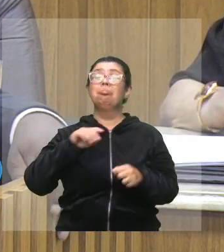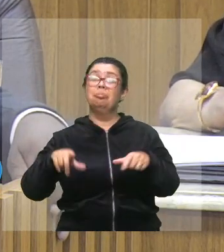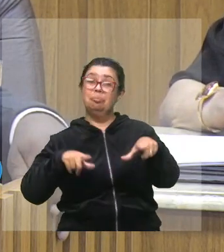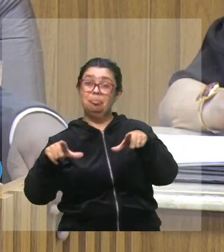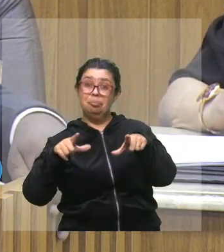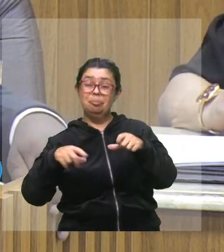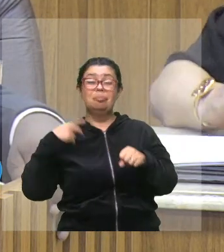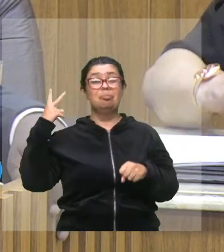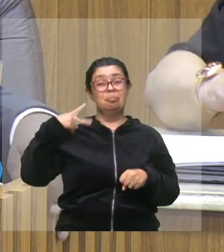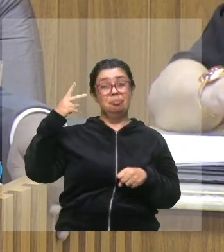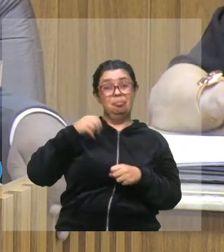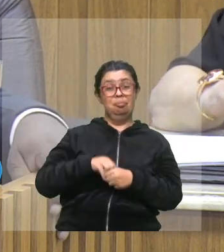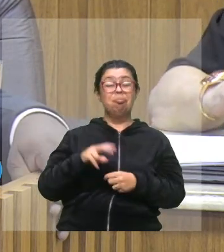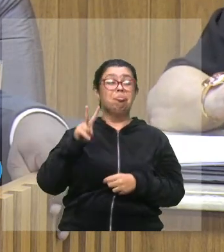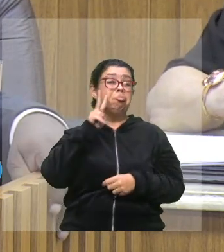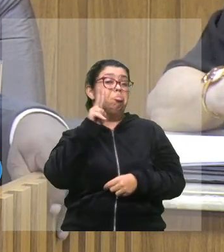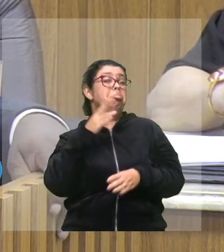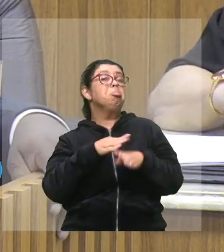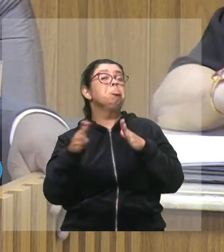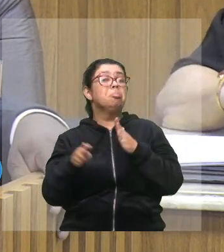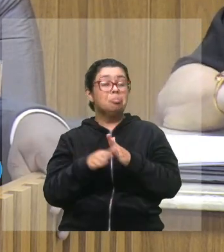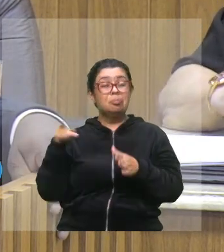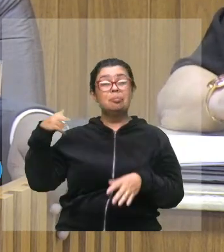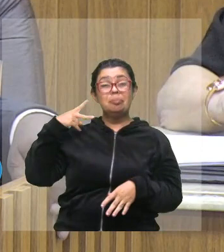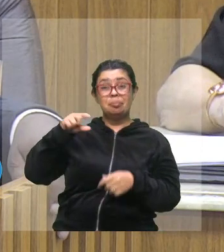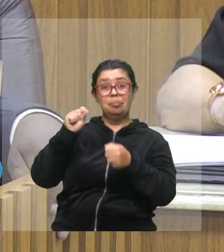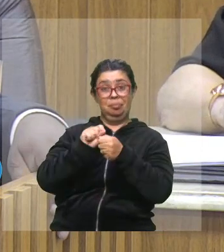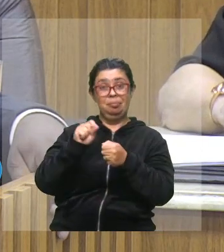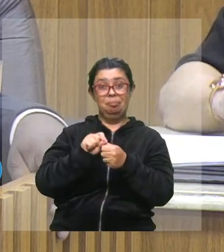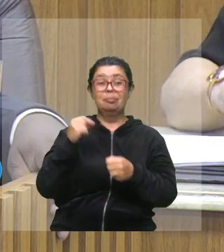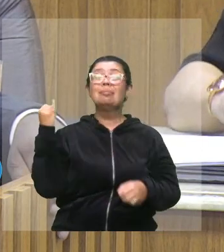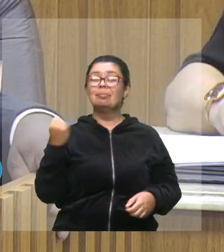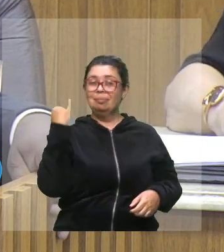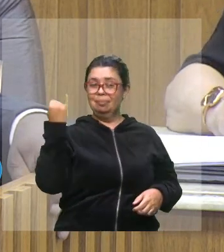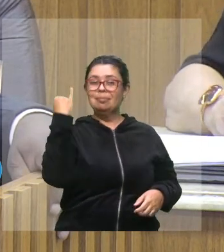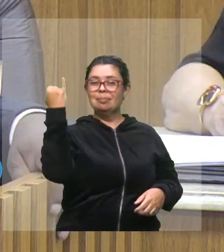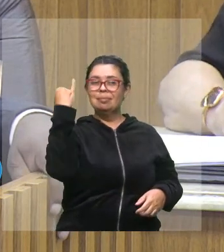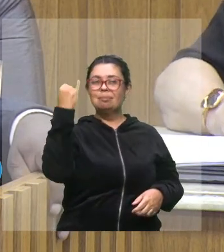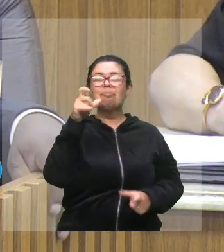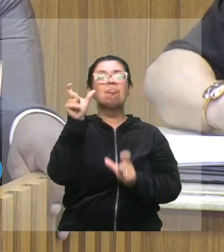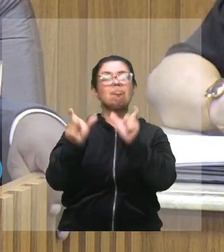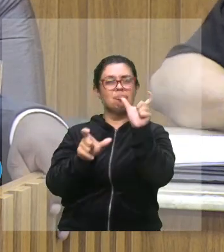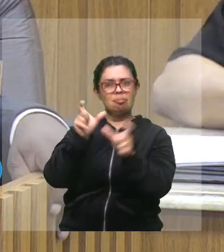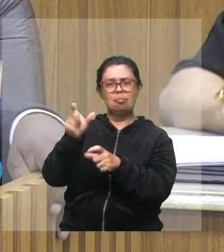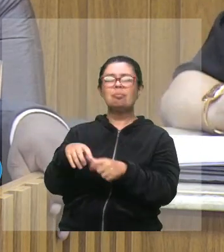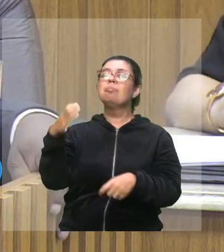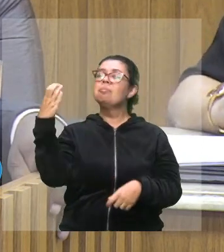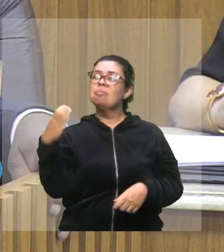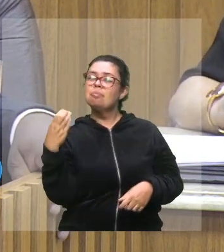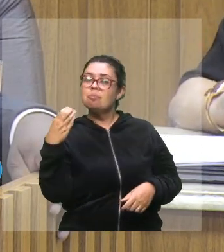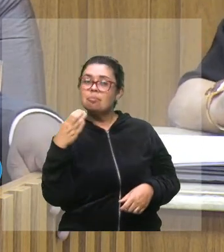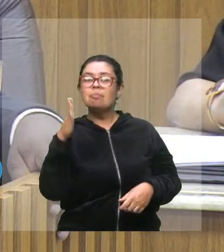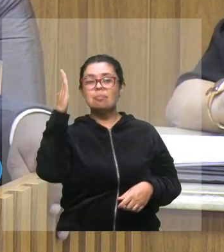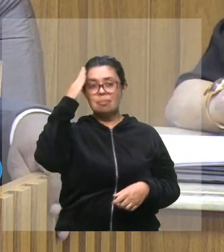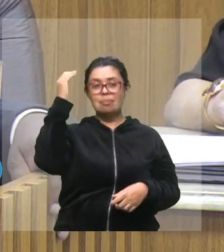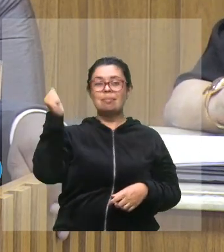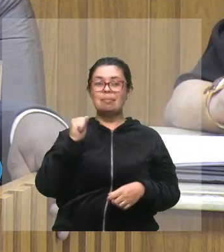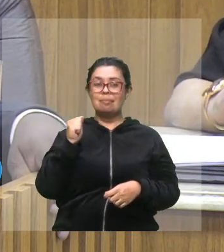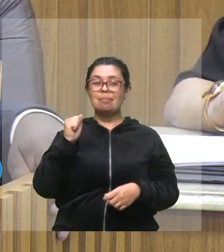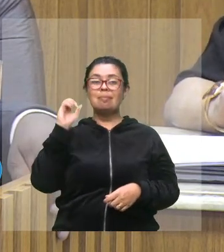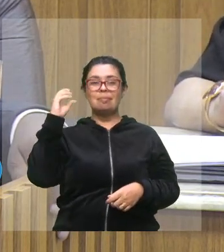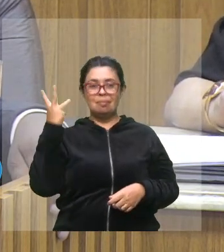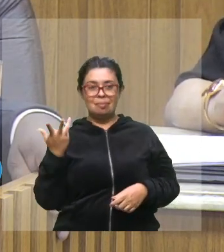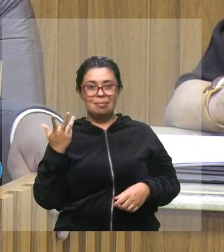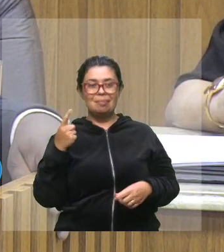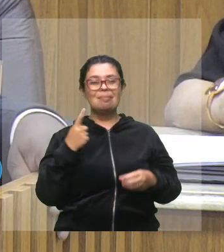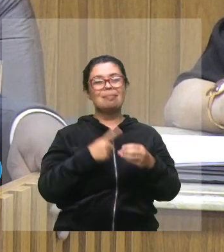acompanhado as atividades dos vereadores, isso é muito importante, né, a população se interessar por tudo aquilo que acontece em